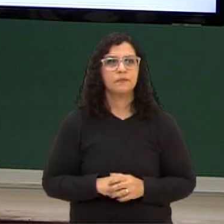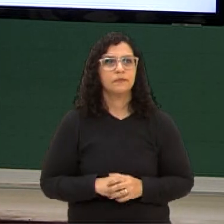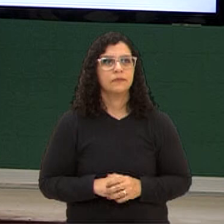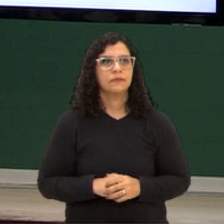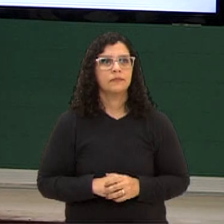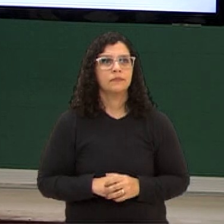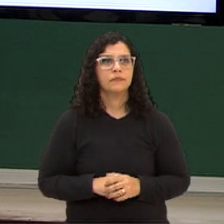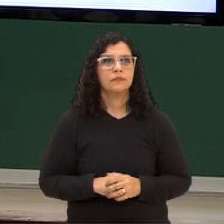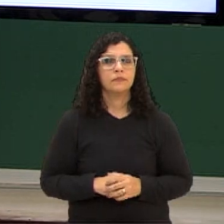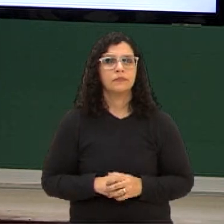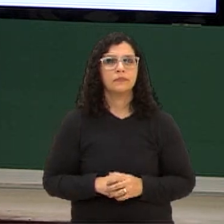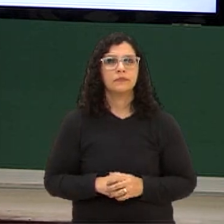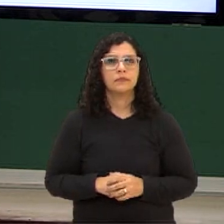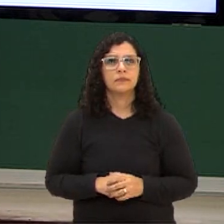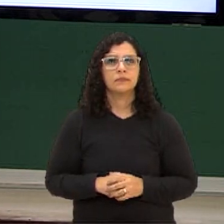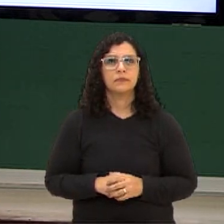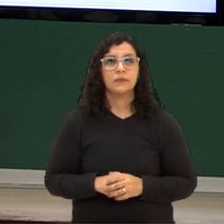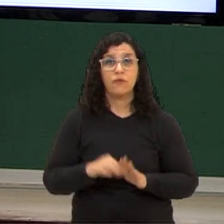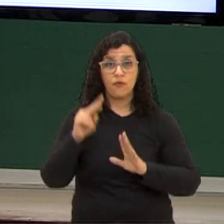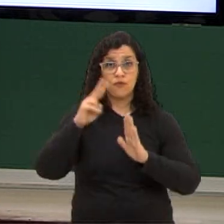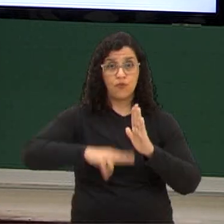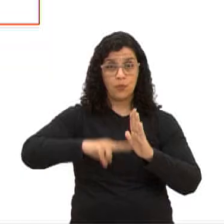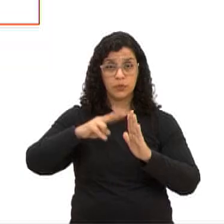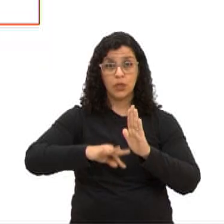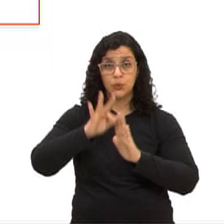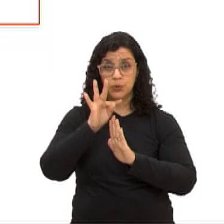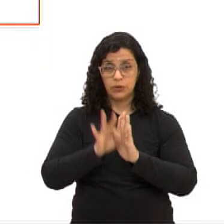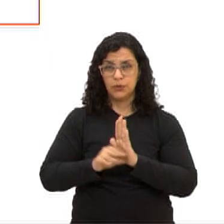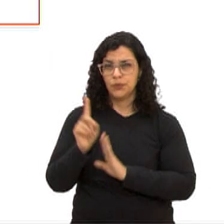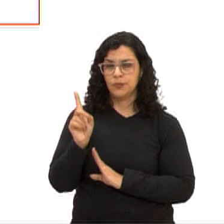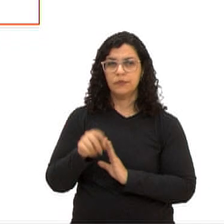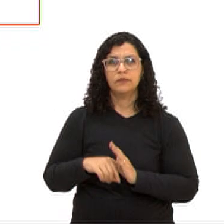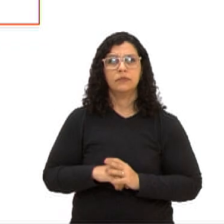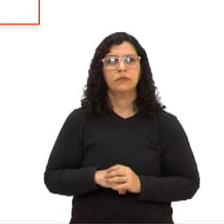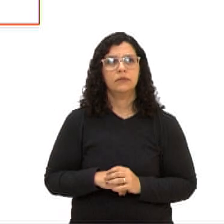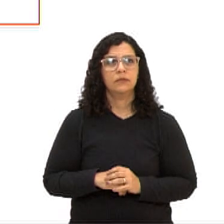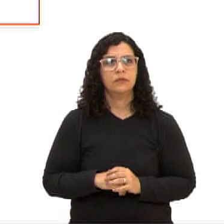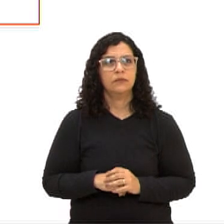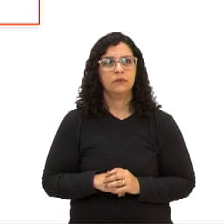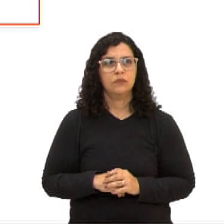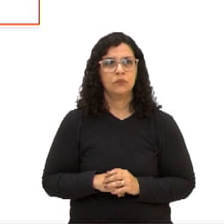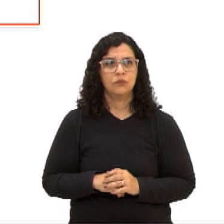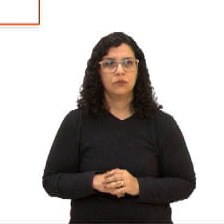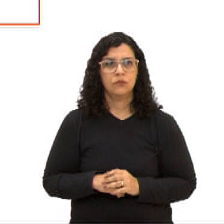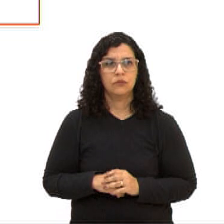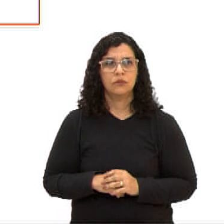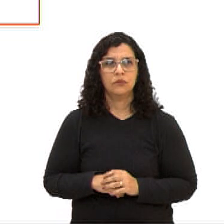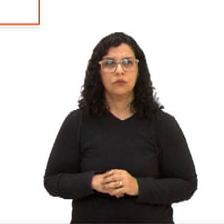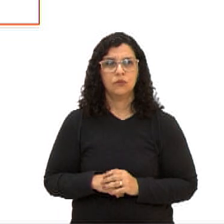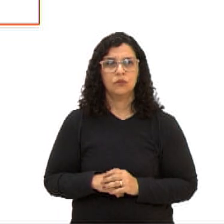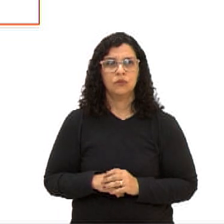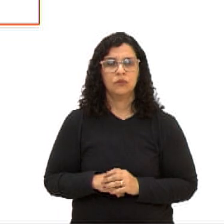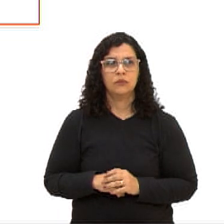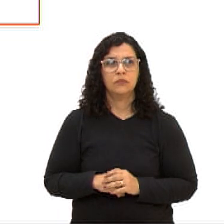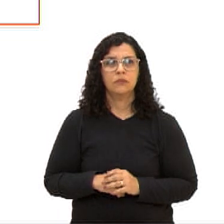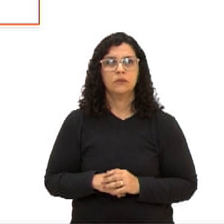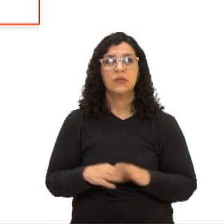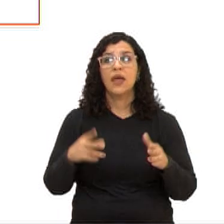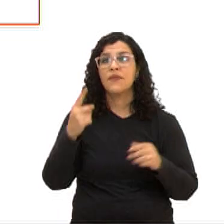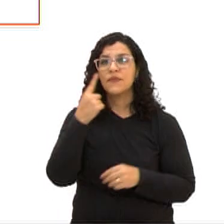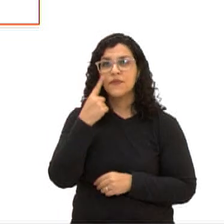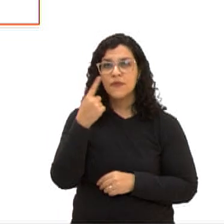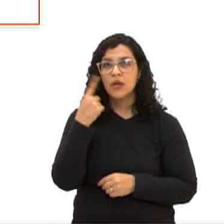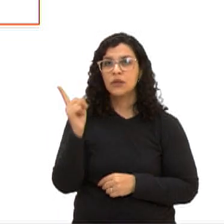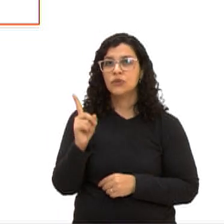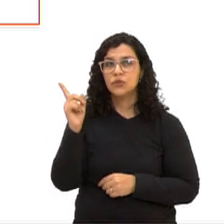nos bilhetes. Observe os fragmentos dos textos lidos. Te dejé la cena en el horno. Então, eu deixei